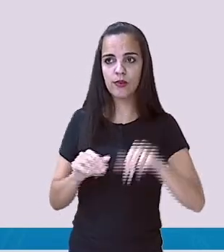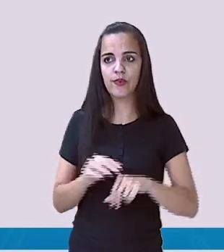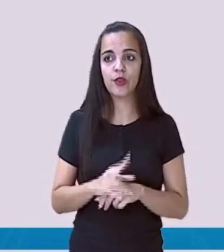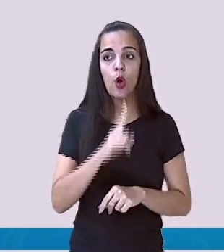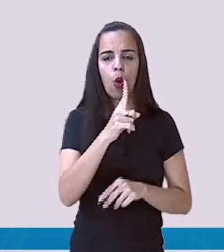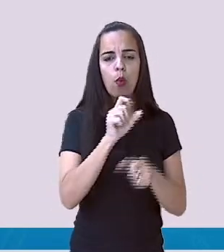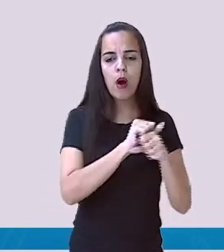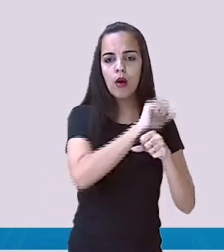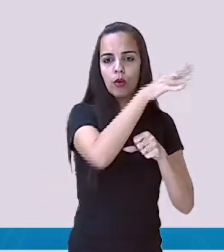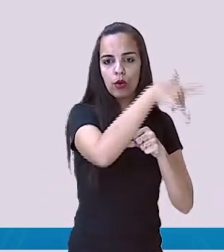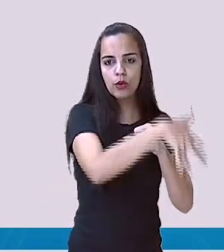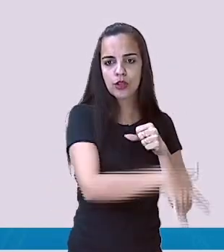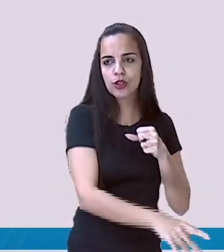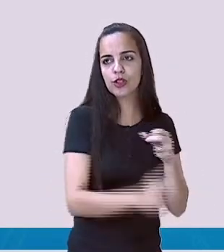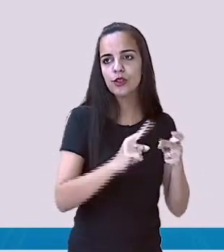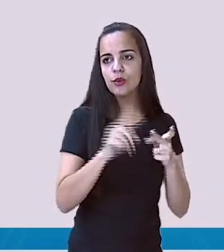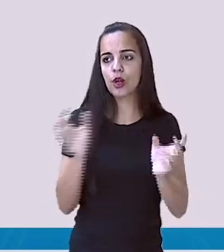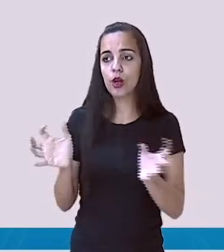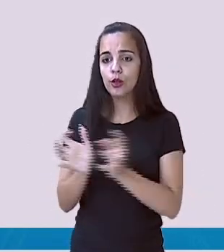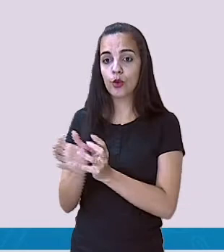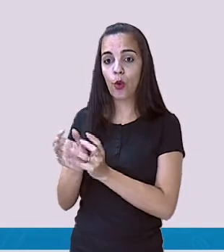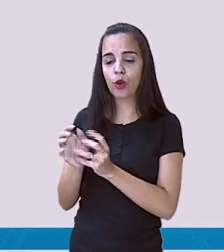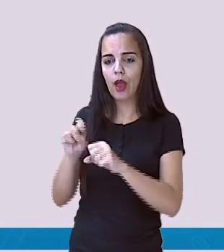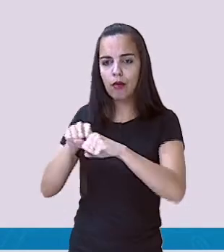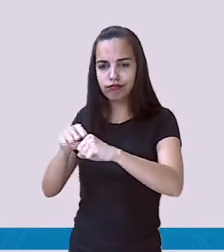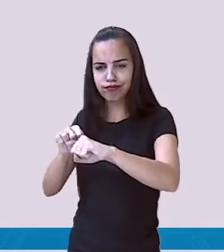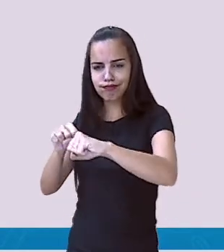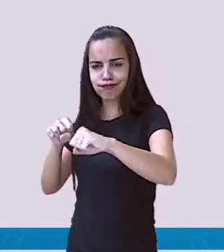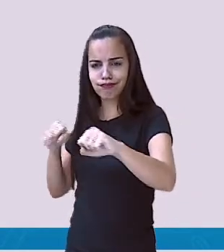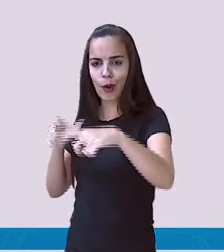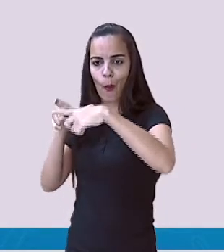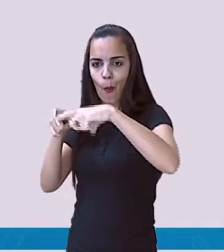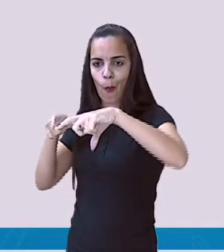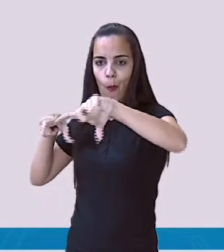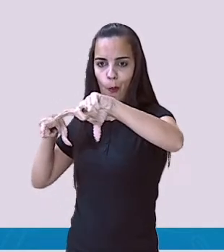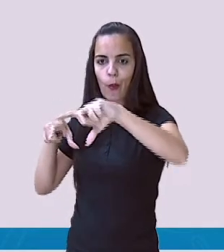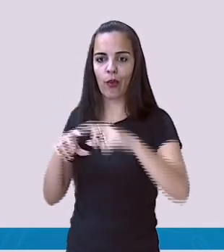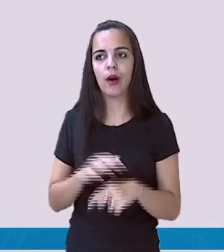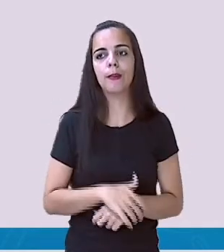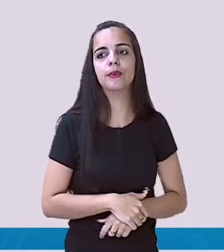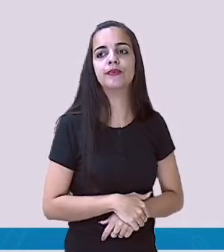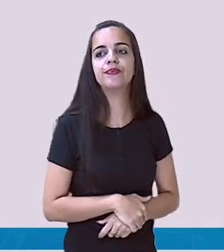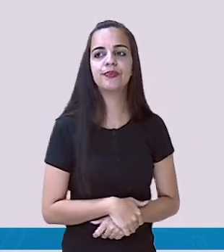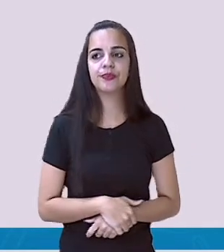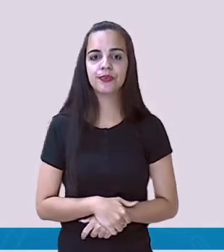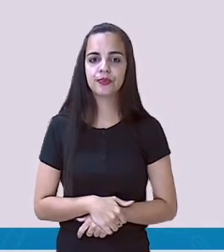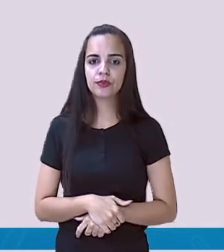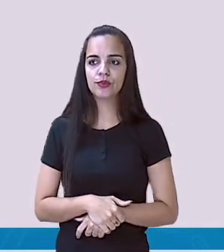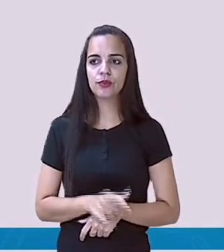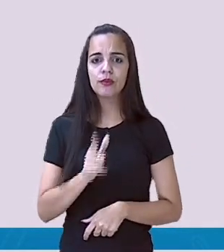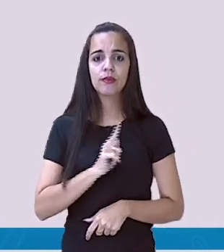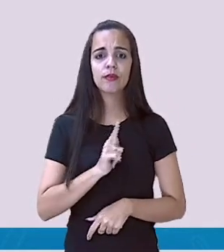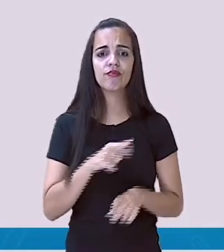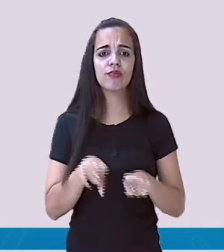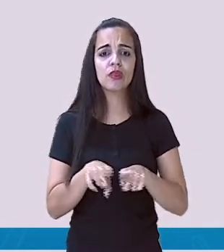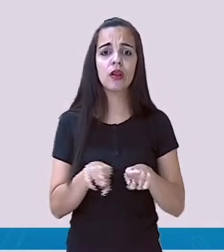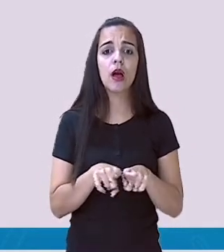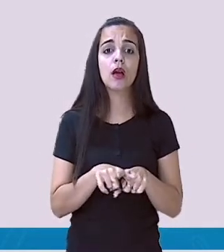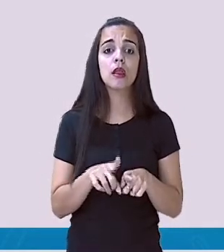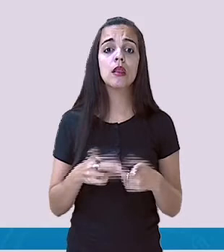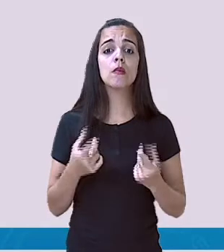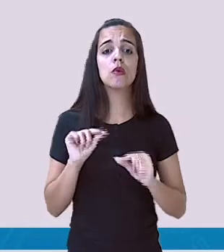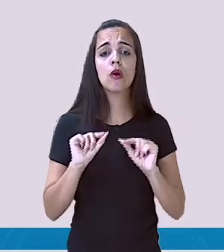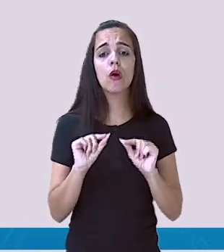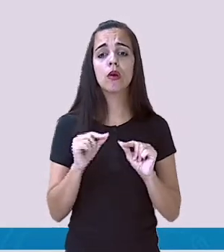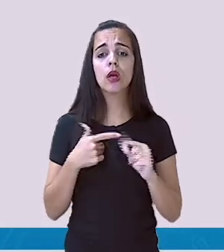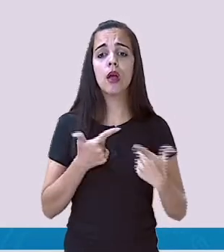com cachoeira e outra com campo, duas paisagens naturais. E aí a gente tem as paisagens humanizadas.